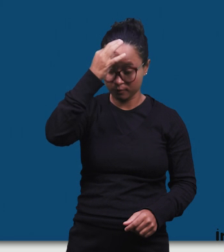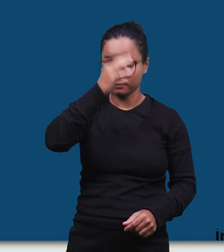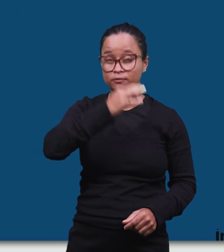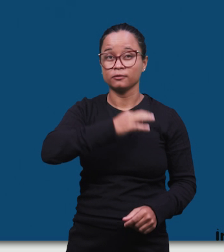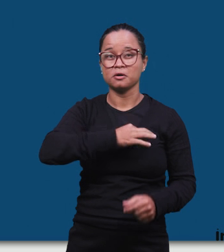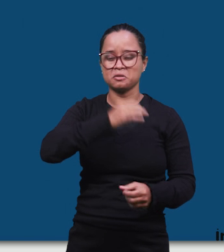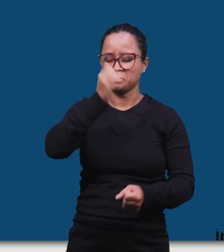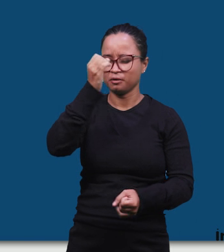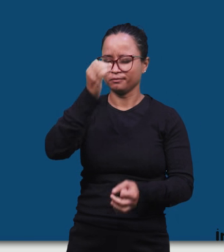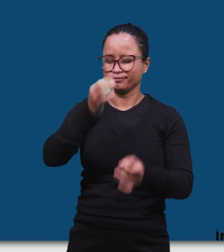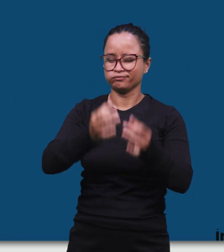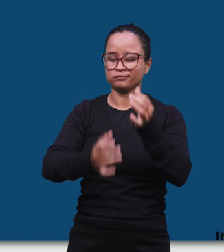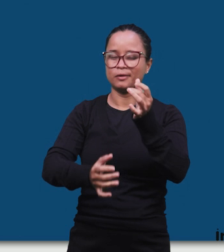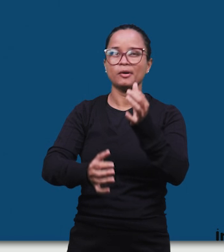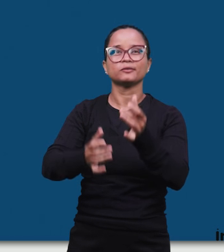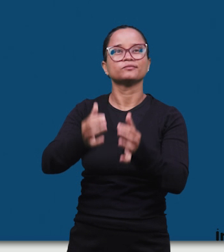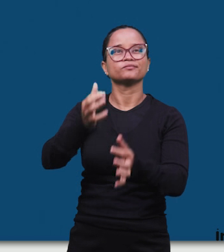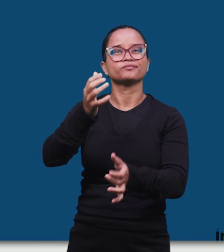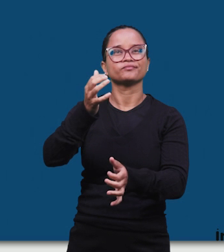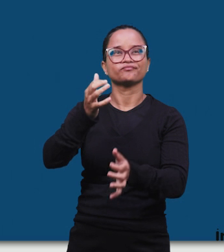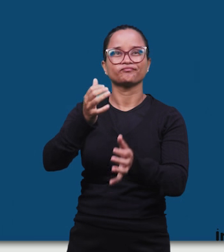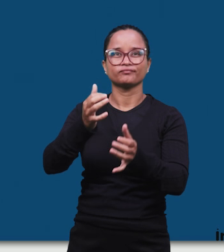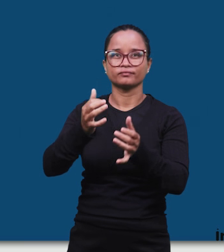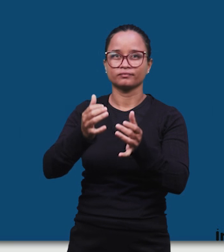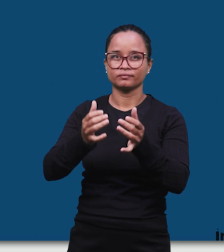Problema nenhum.